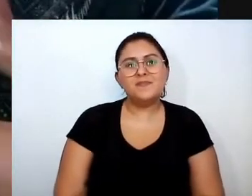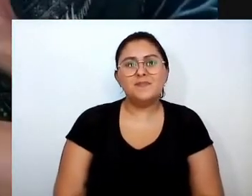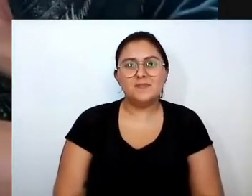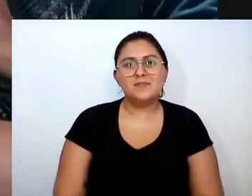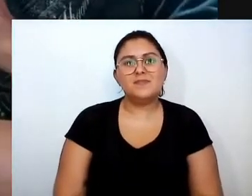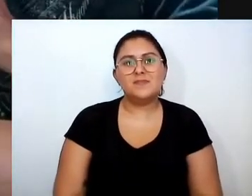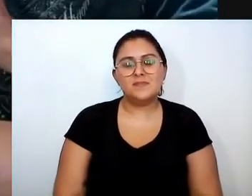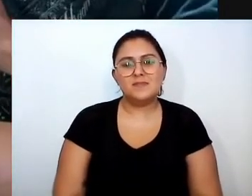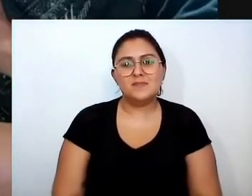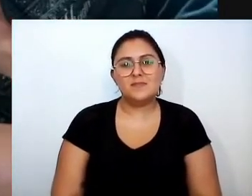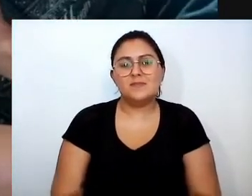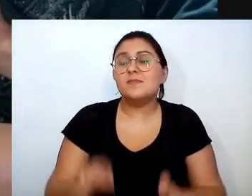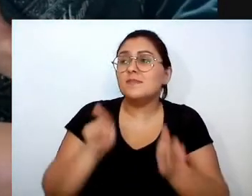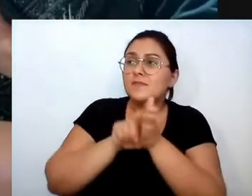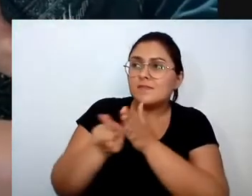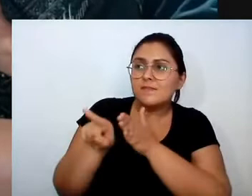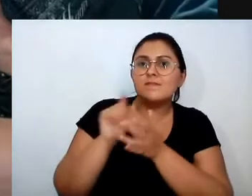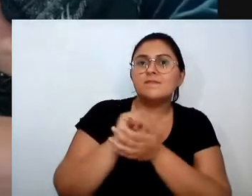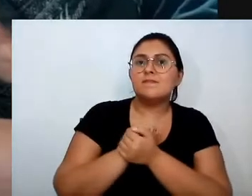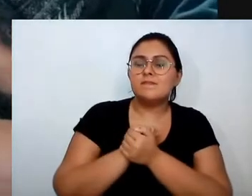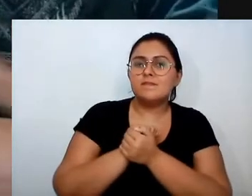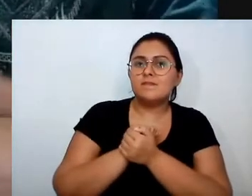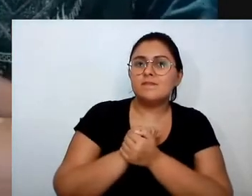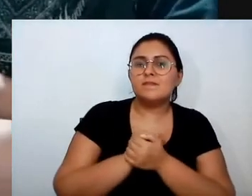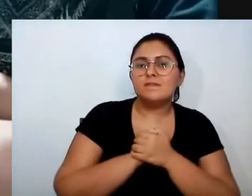é. José, olha só. E aí, se